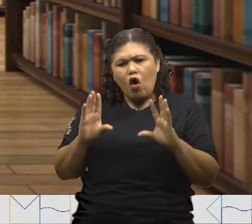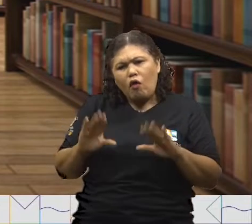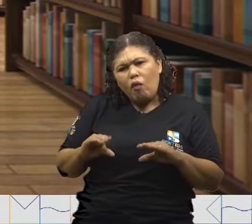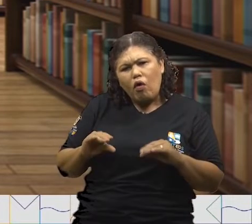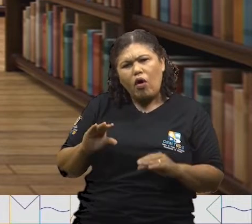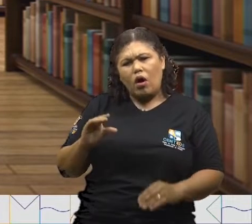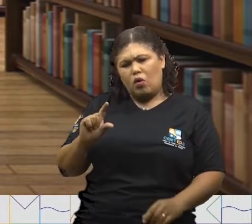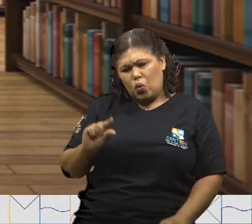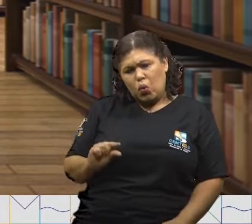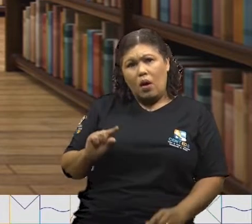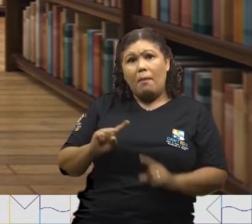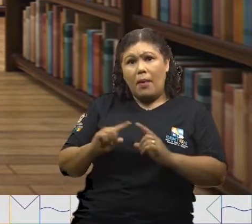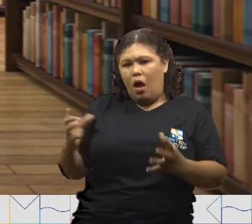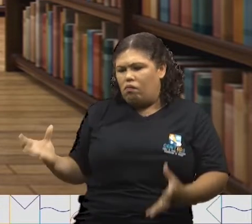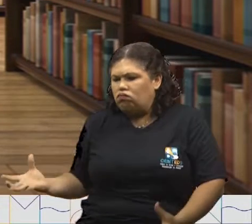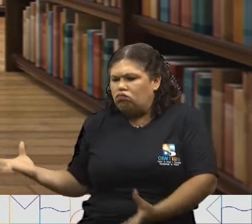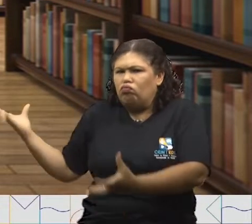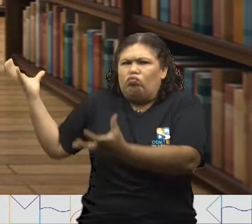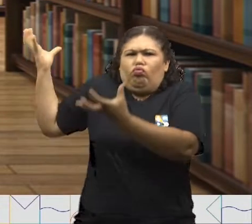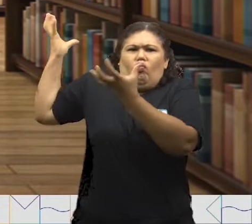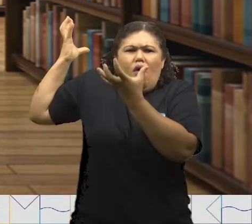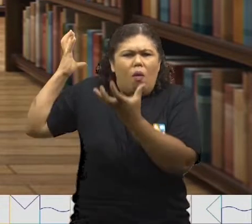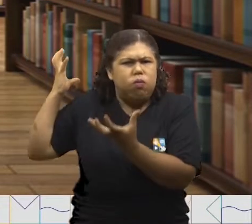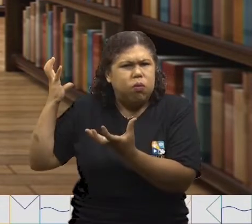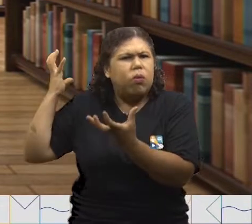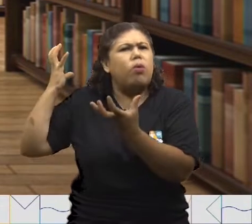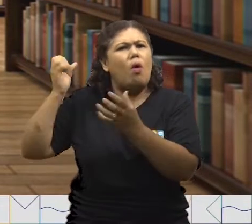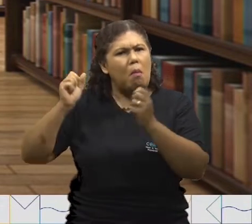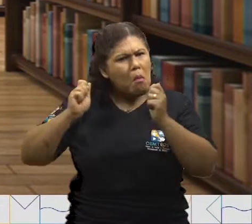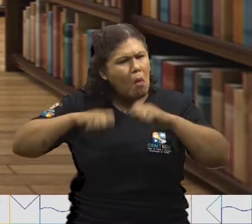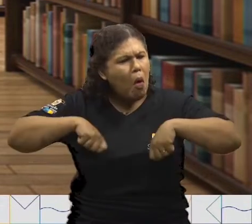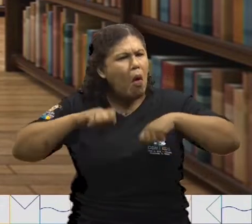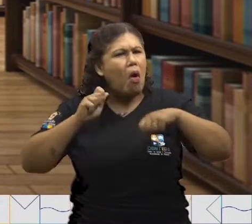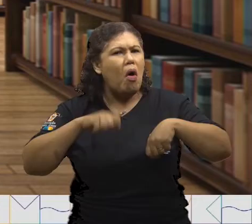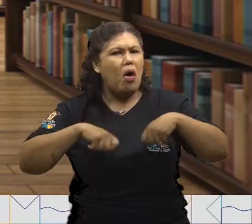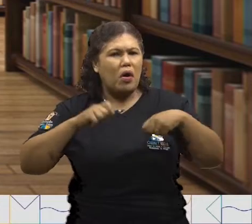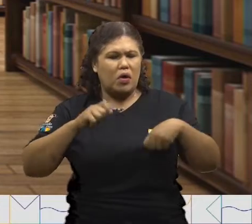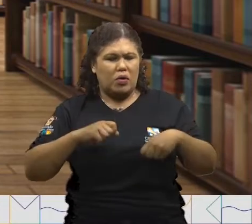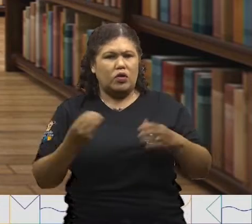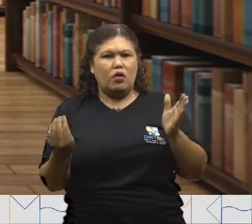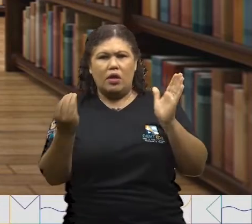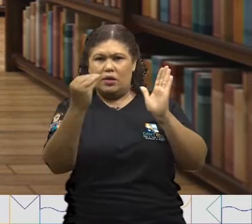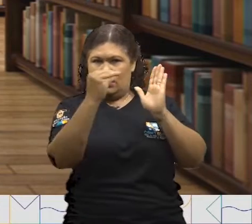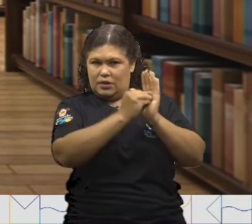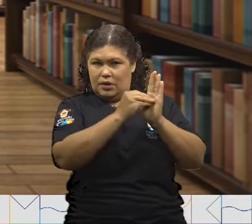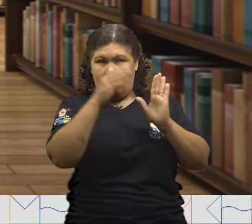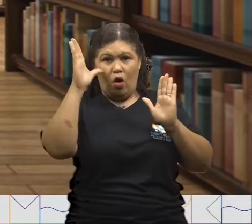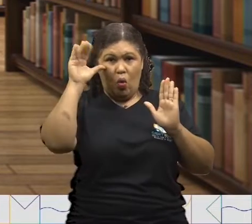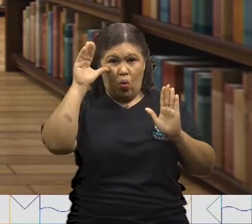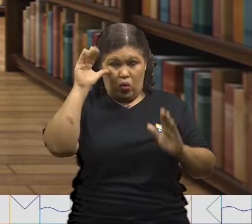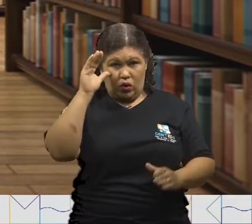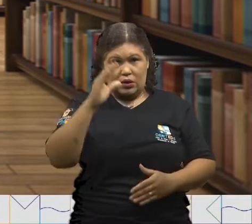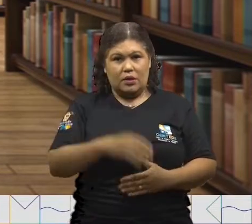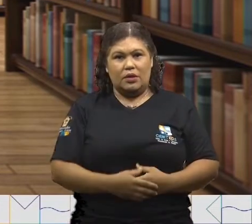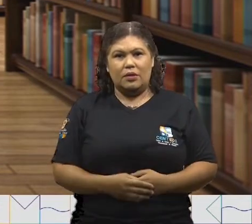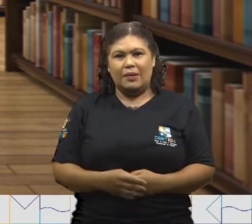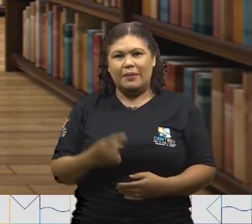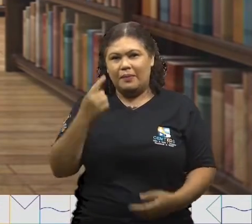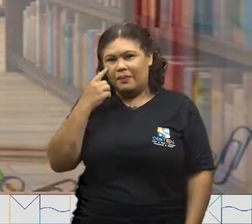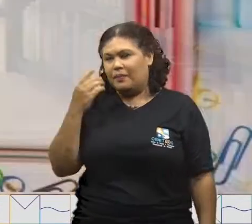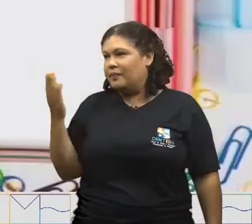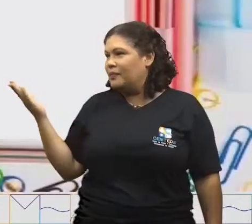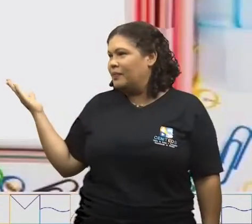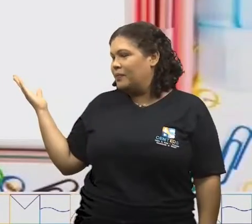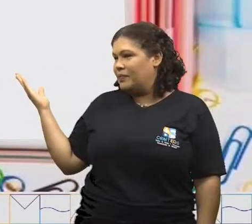vezes seu próprio peso corporal. Vamos escrever essa curiosidade no nosso